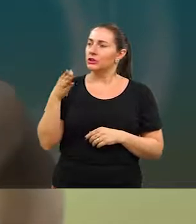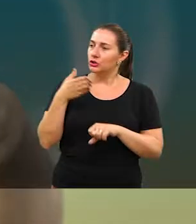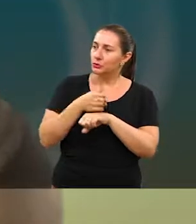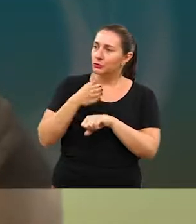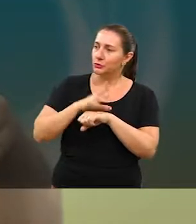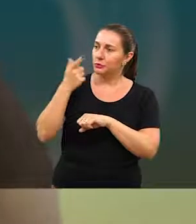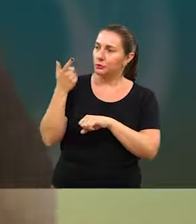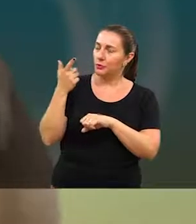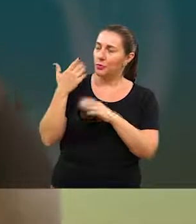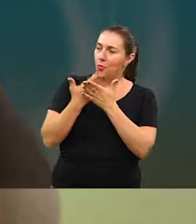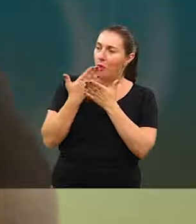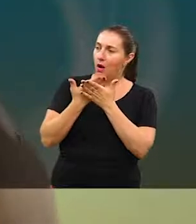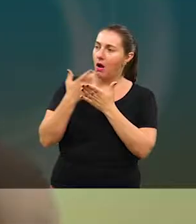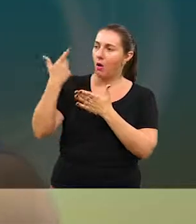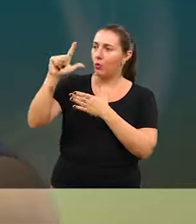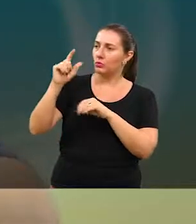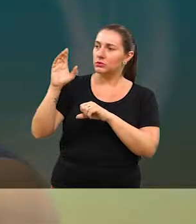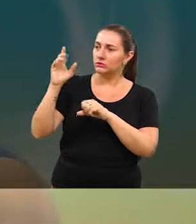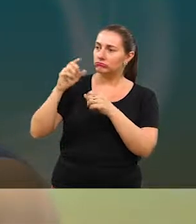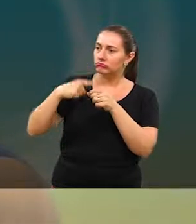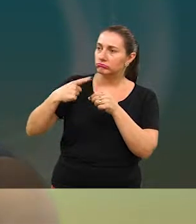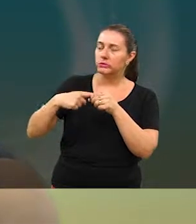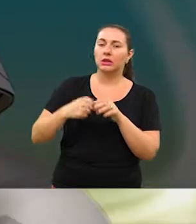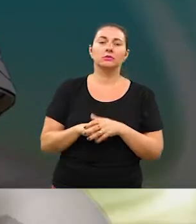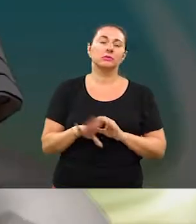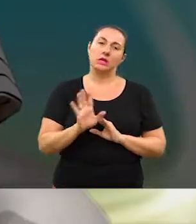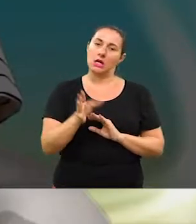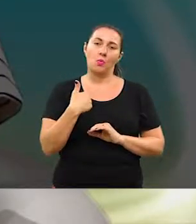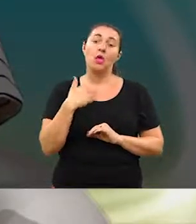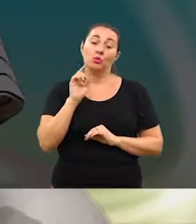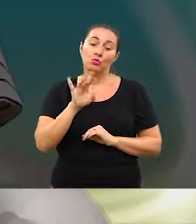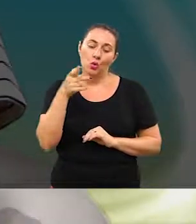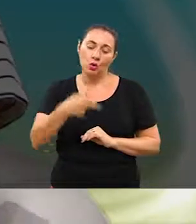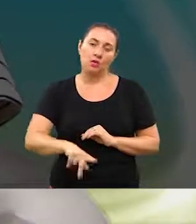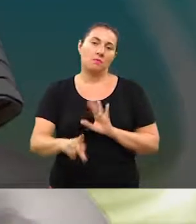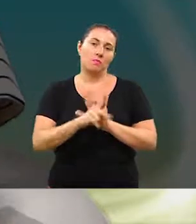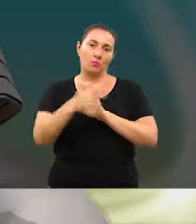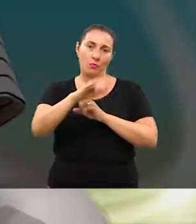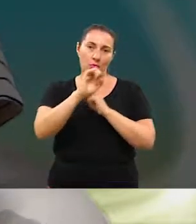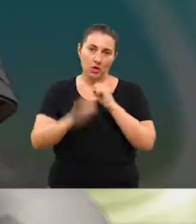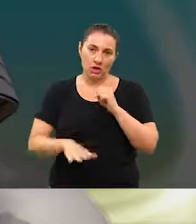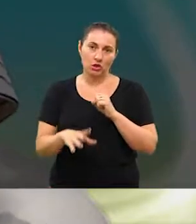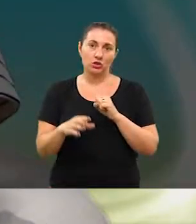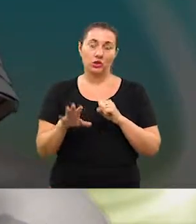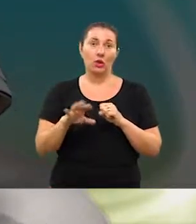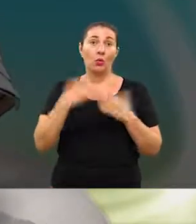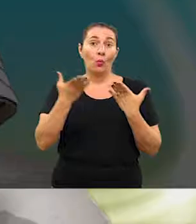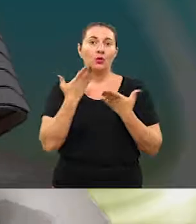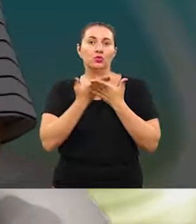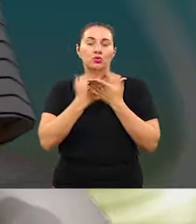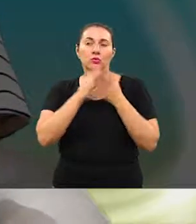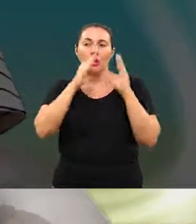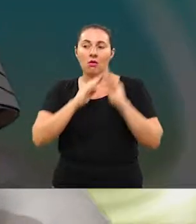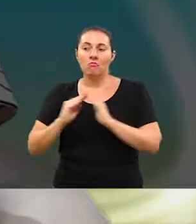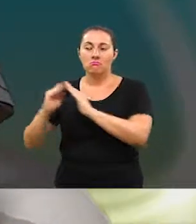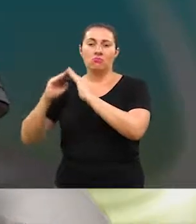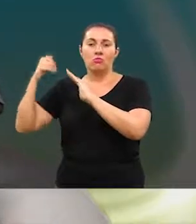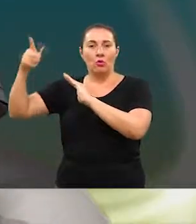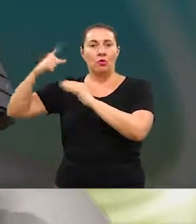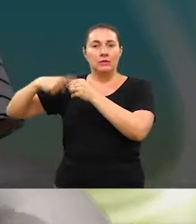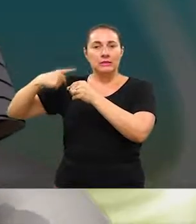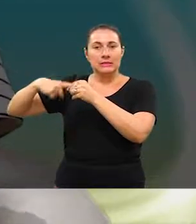Mas você já deu aula em alguma outra cidade ou só aqui em Erechim também? Eu... Não, aula eu sempre dei aqui em Erechim. Quando eu fui morar fora, daí eu sempre